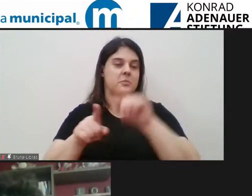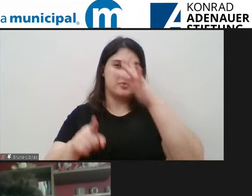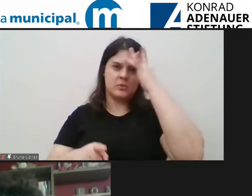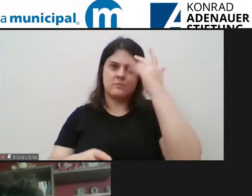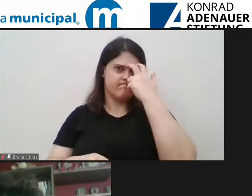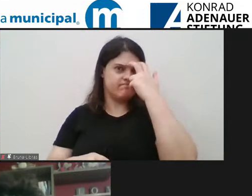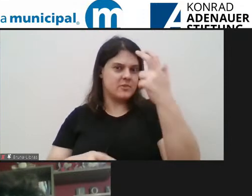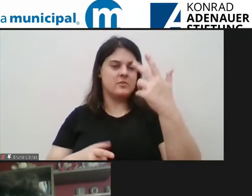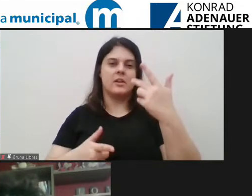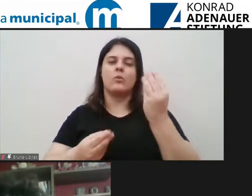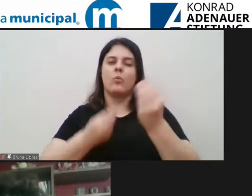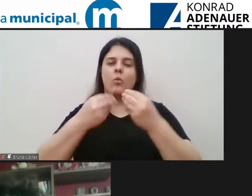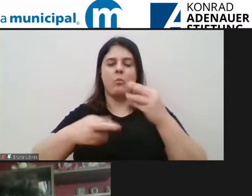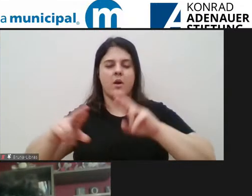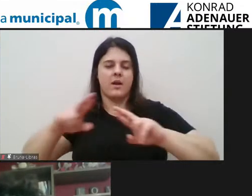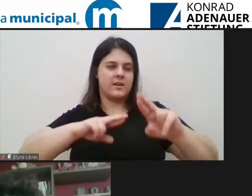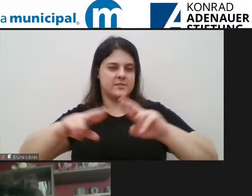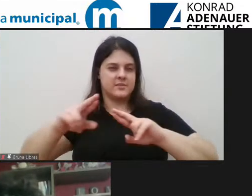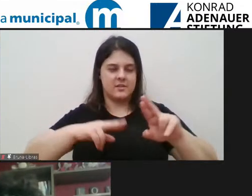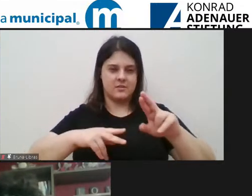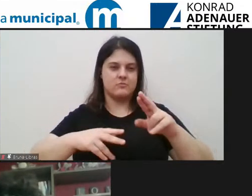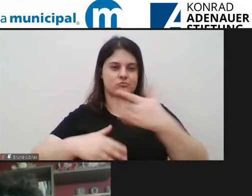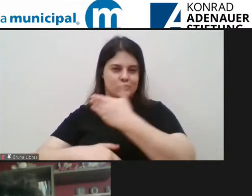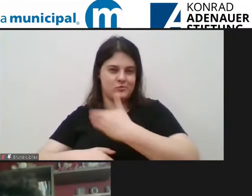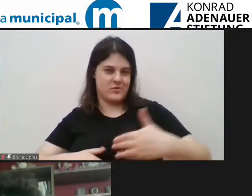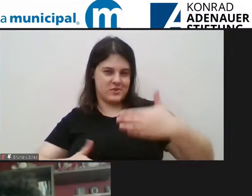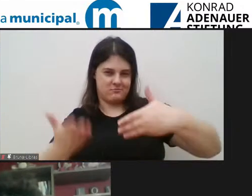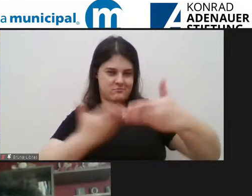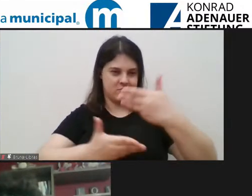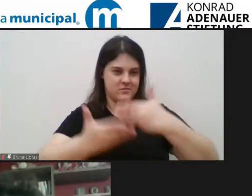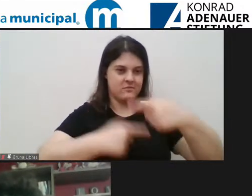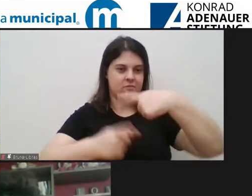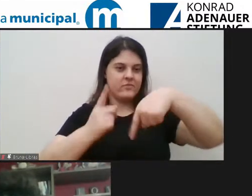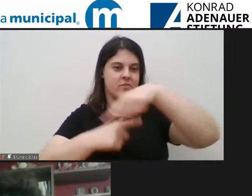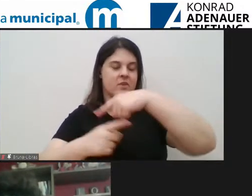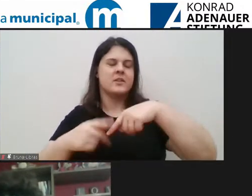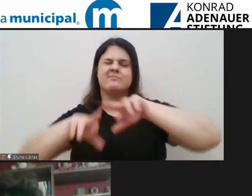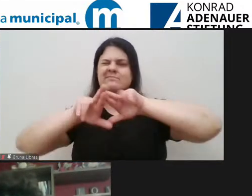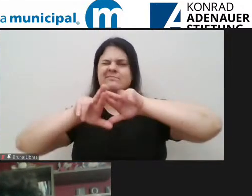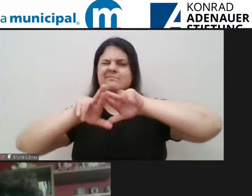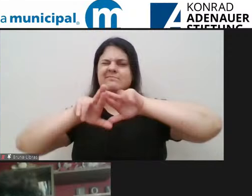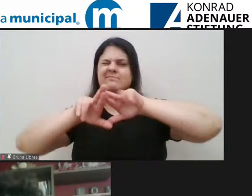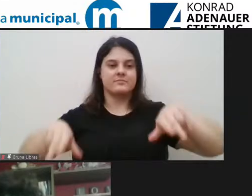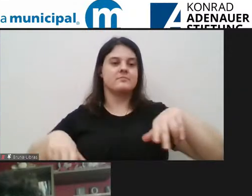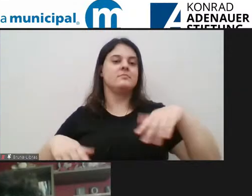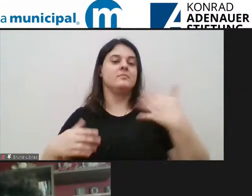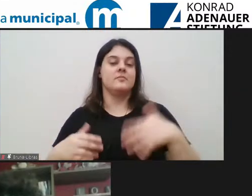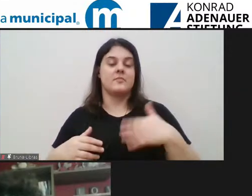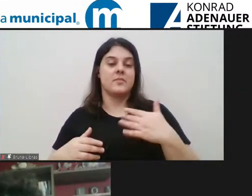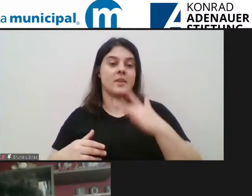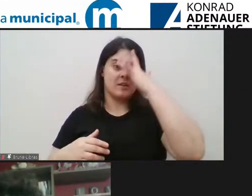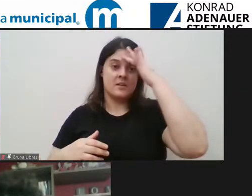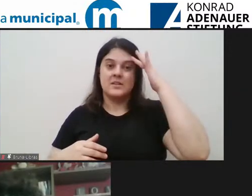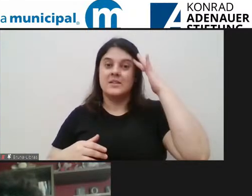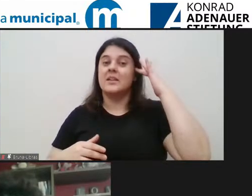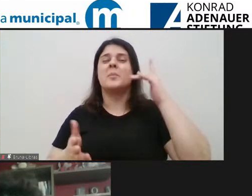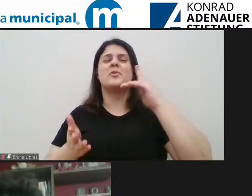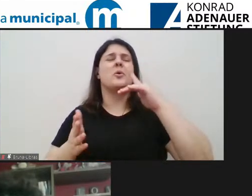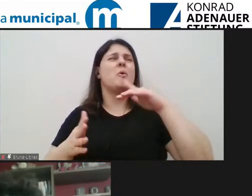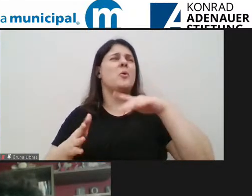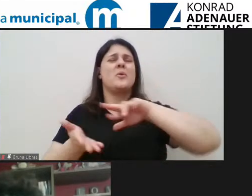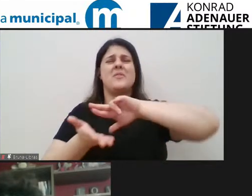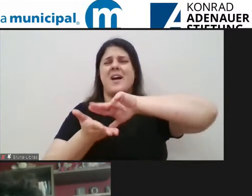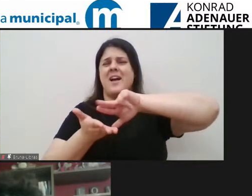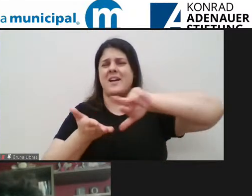microfone de relações intergovernamentais Leonardo avritzer especialista em participação enfim Jardim de colar o especialista em sistema eleitoral